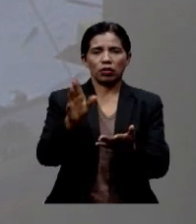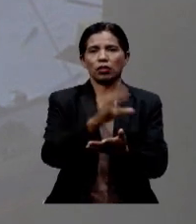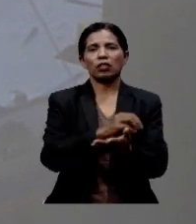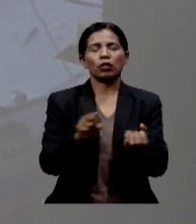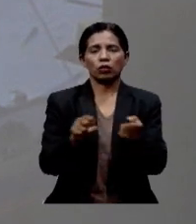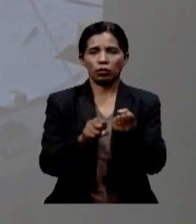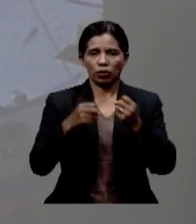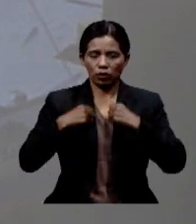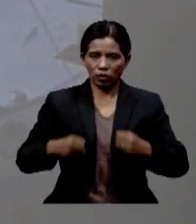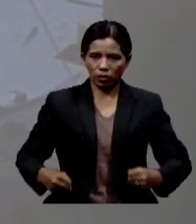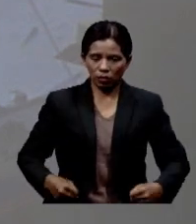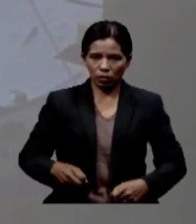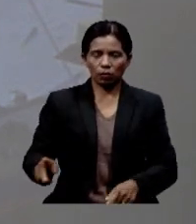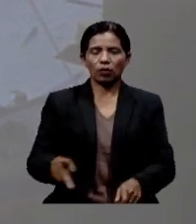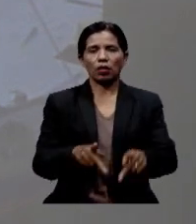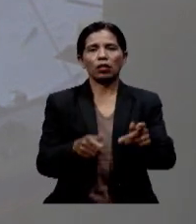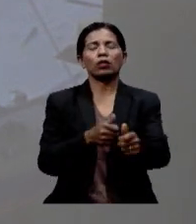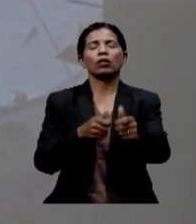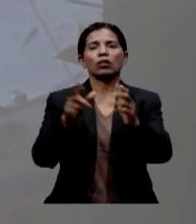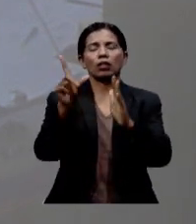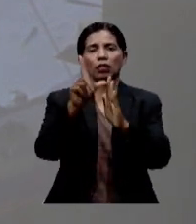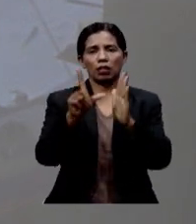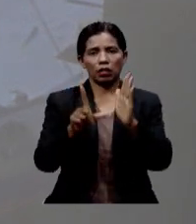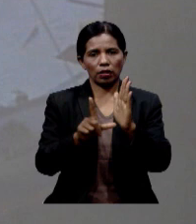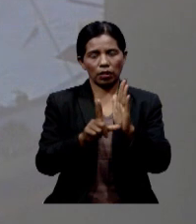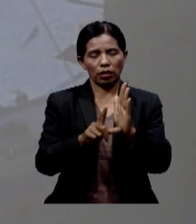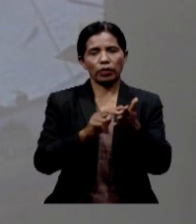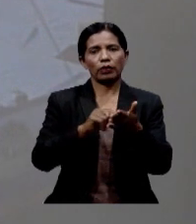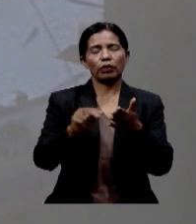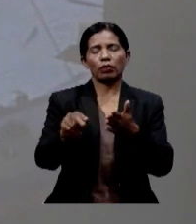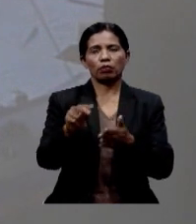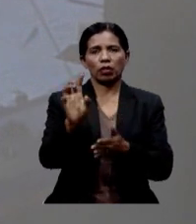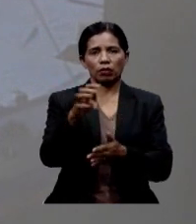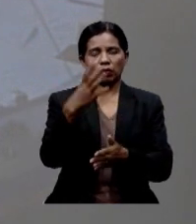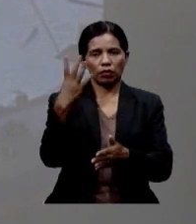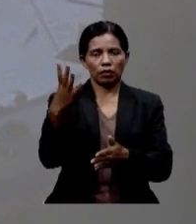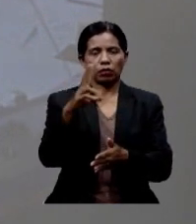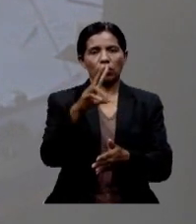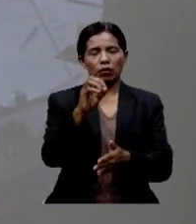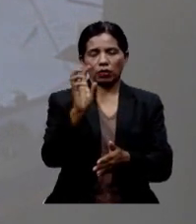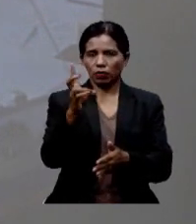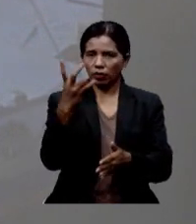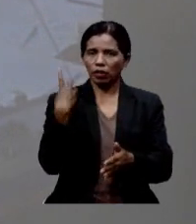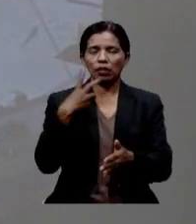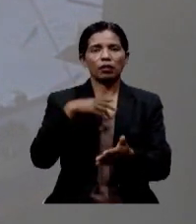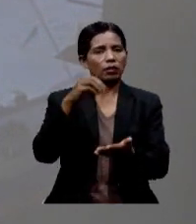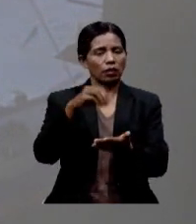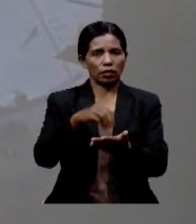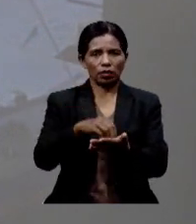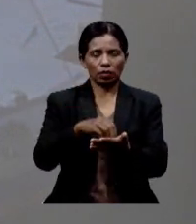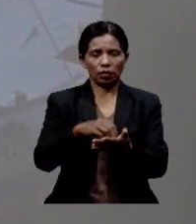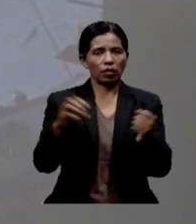contribui para a saúde pública, também preenche decreto-lei número 14/2016. Se ita aposta lá,